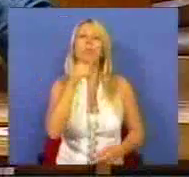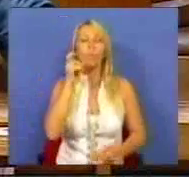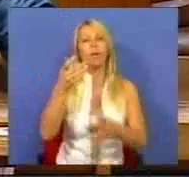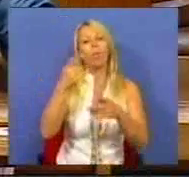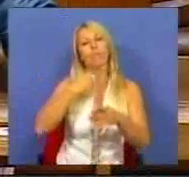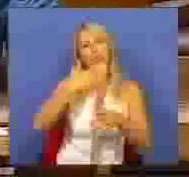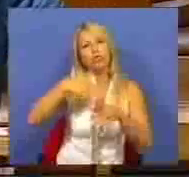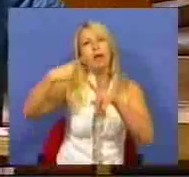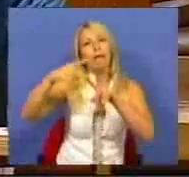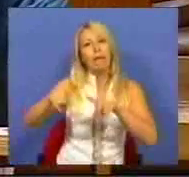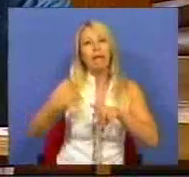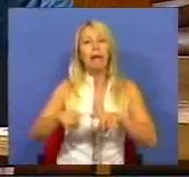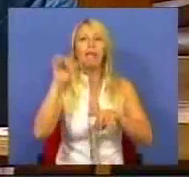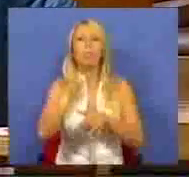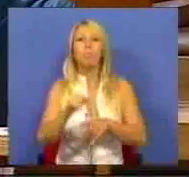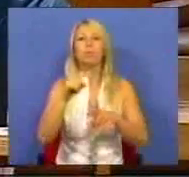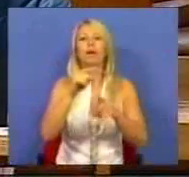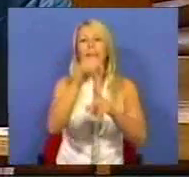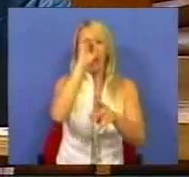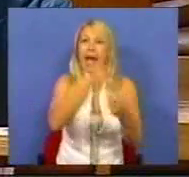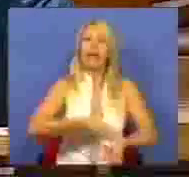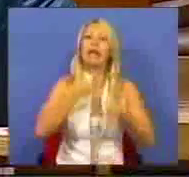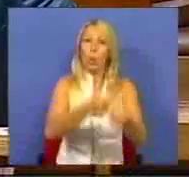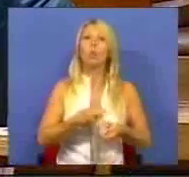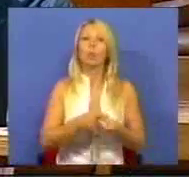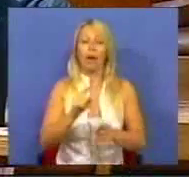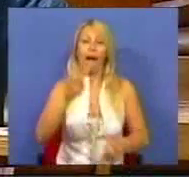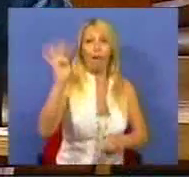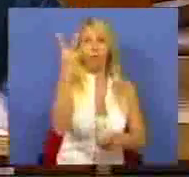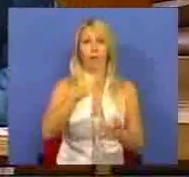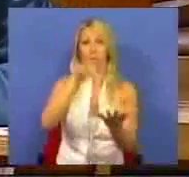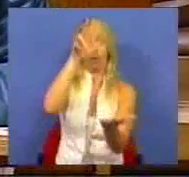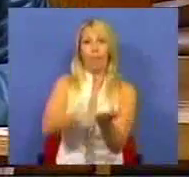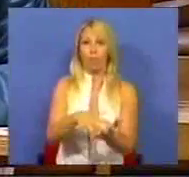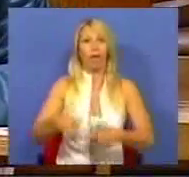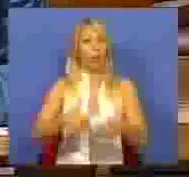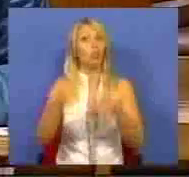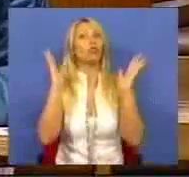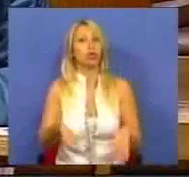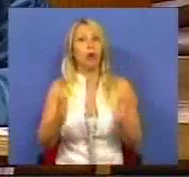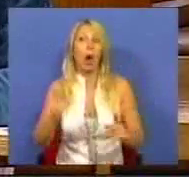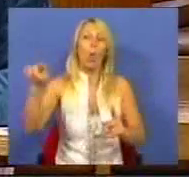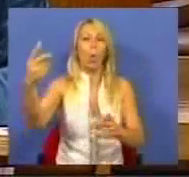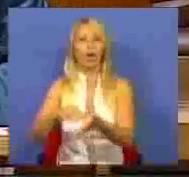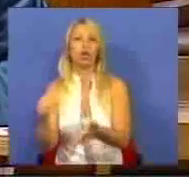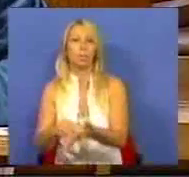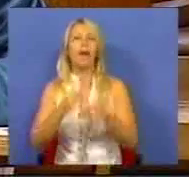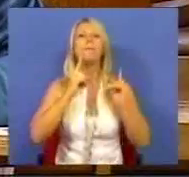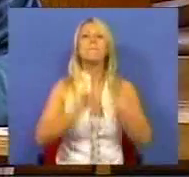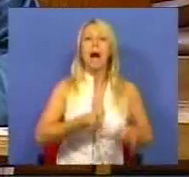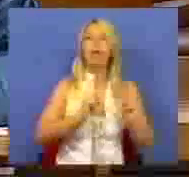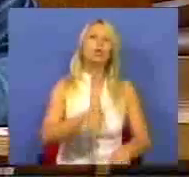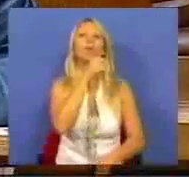Tem 4 candidaturas aprovadas. Os outros estão à espera. Em março, prometeu reduzir as rendas dos empregados